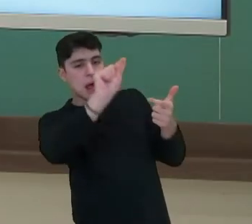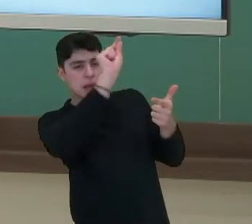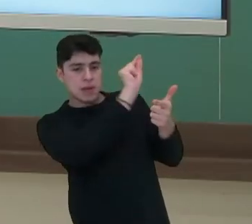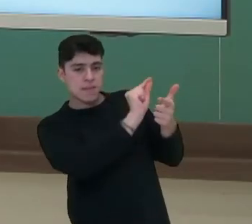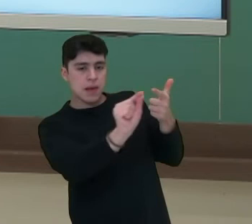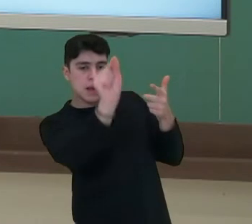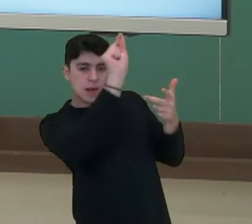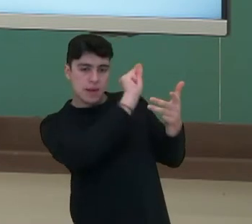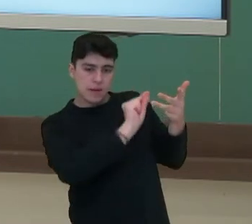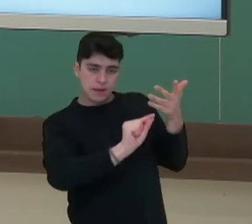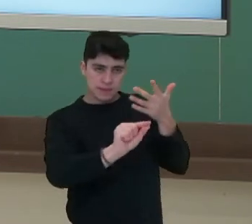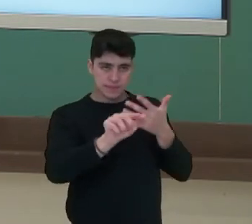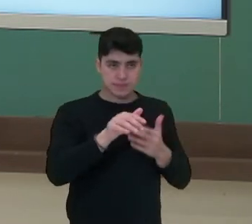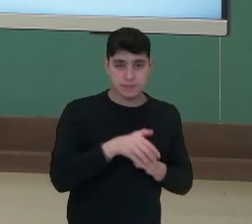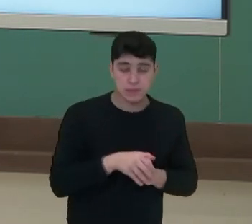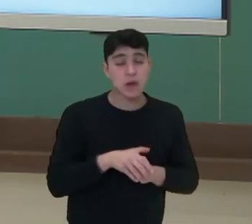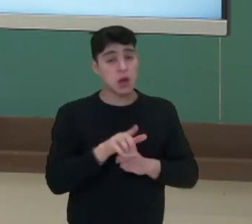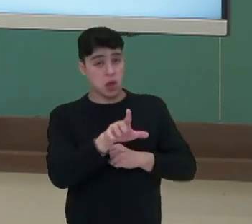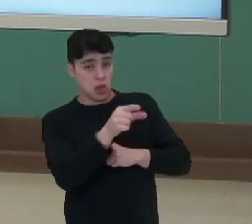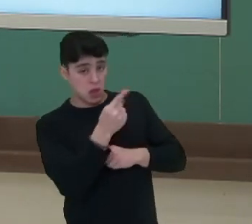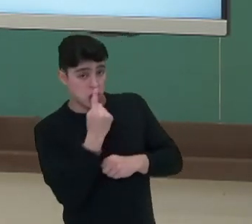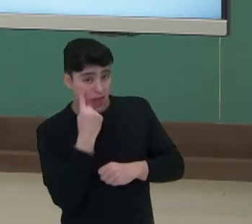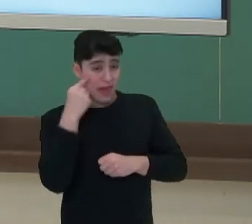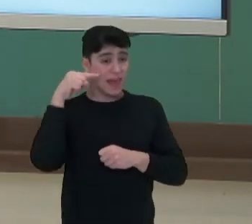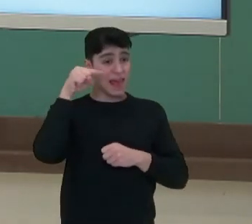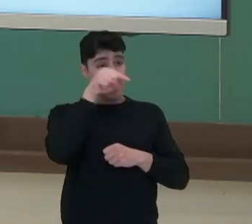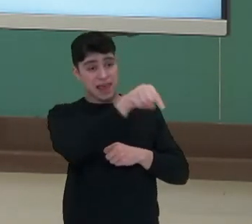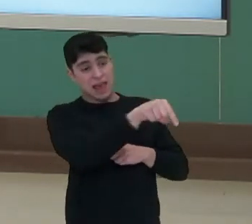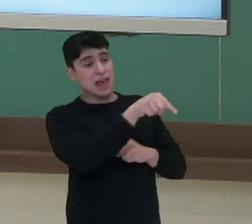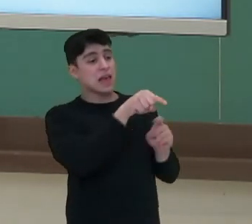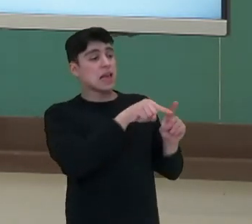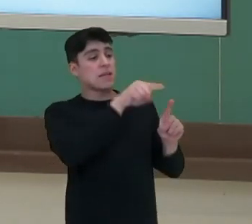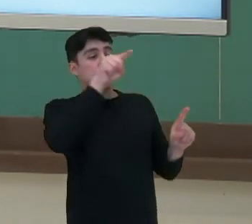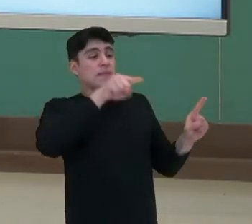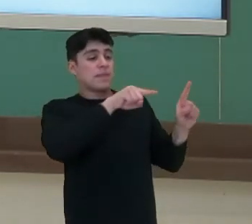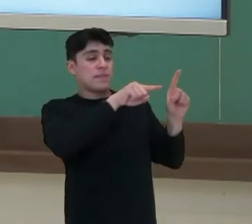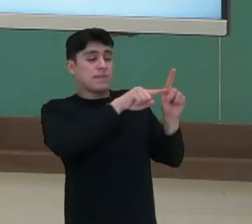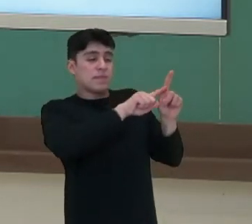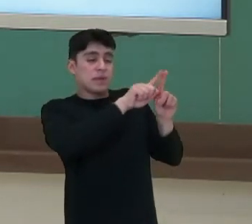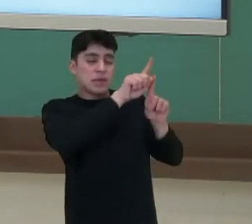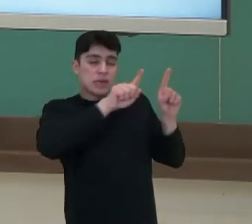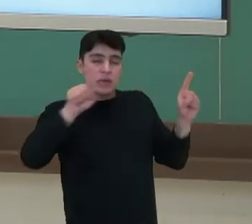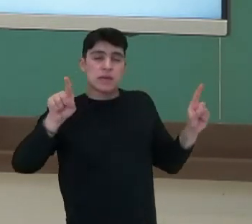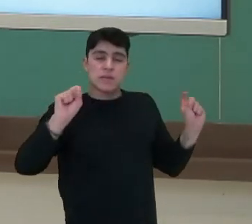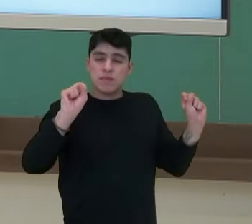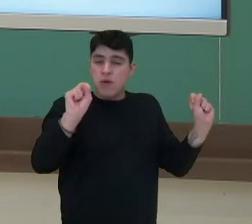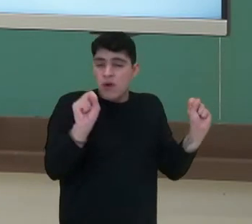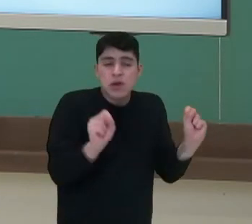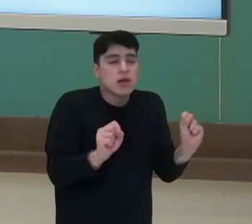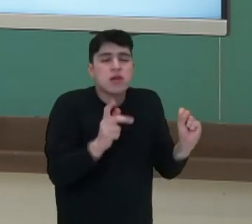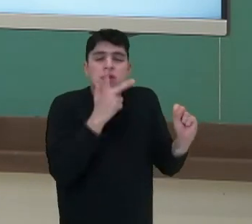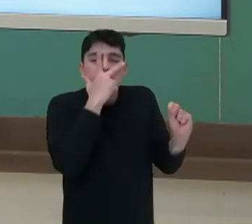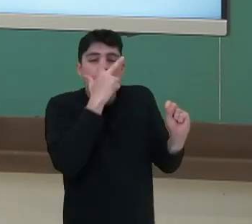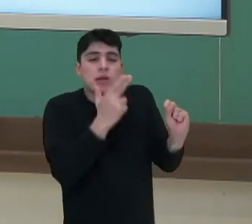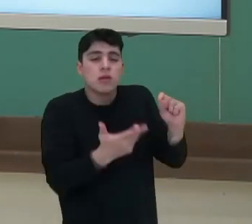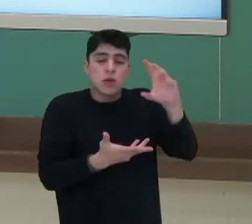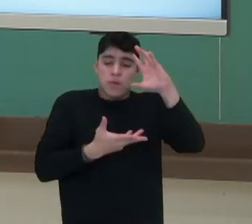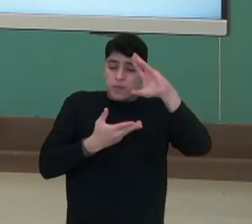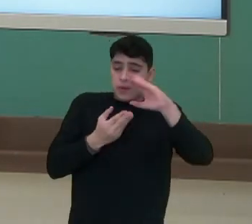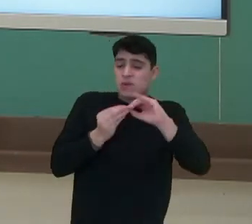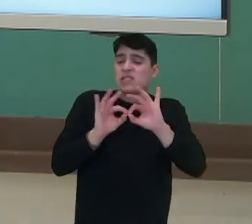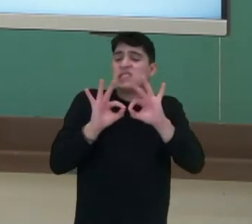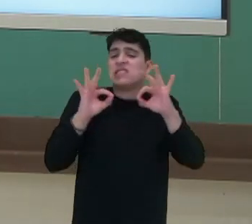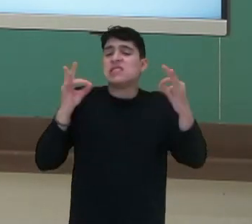aqui, ó. Porém, esses índices, ou esse índice, representa uma interpretação simplificada, né, o IDH, do